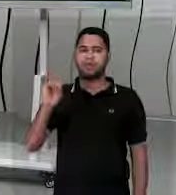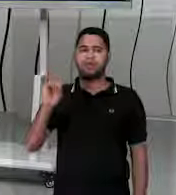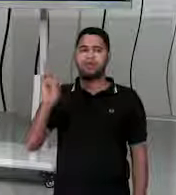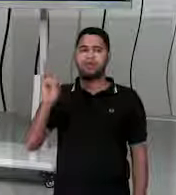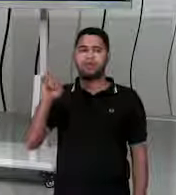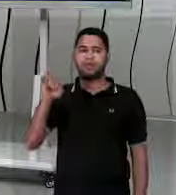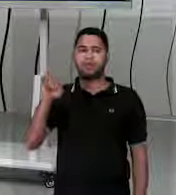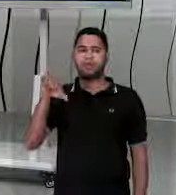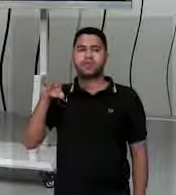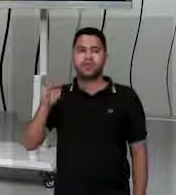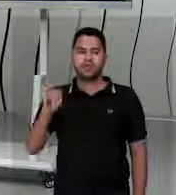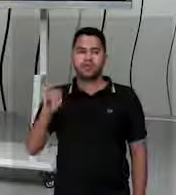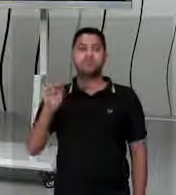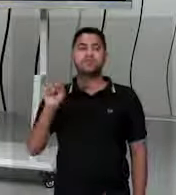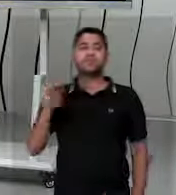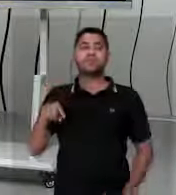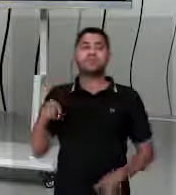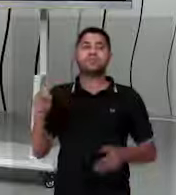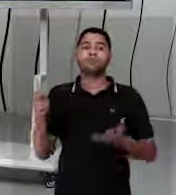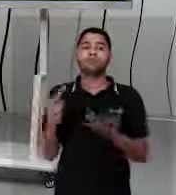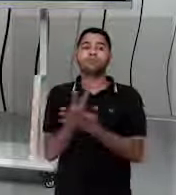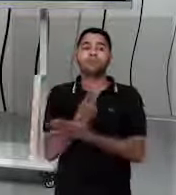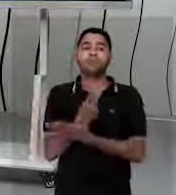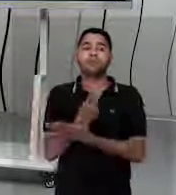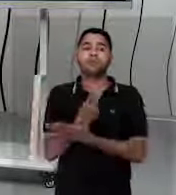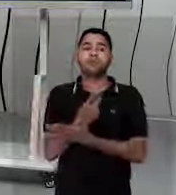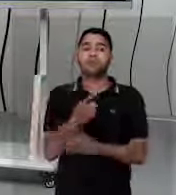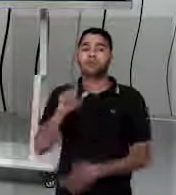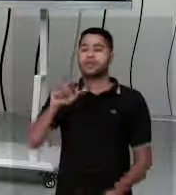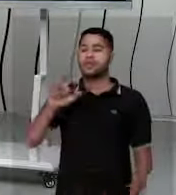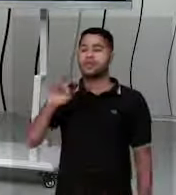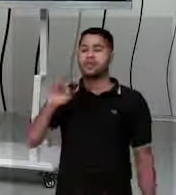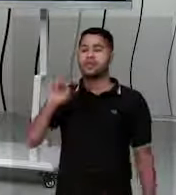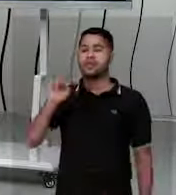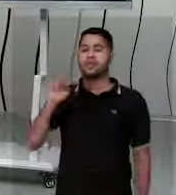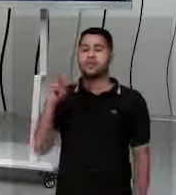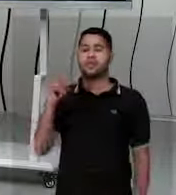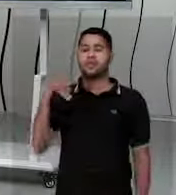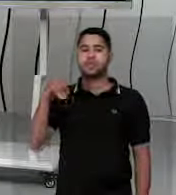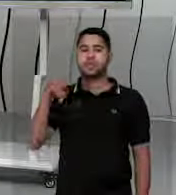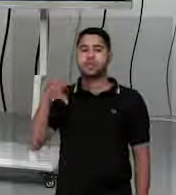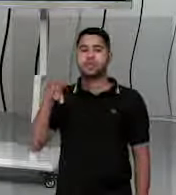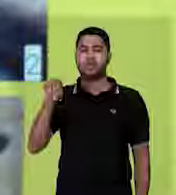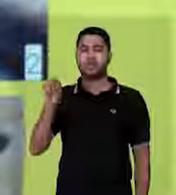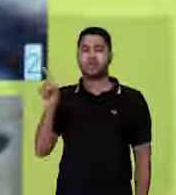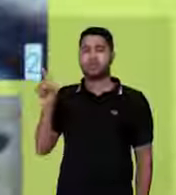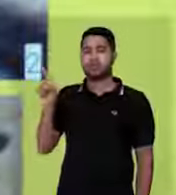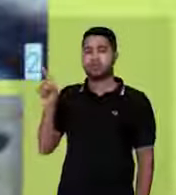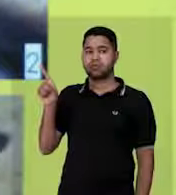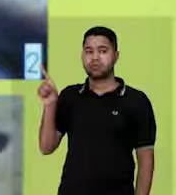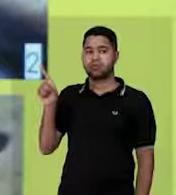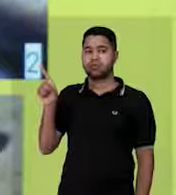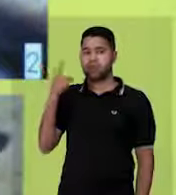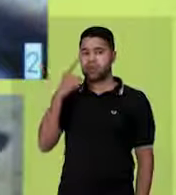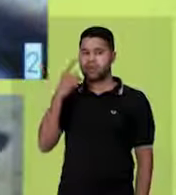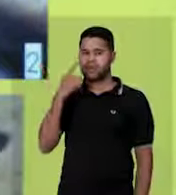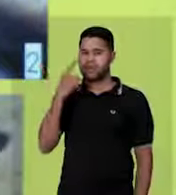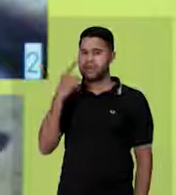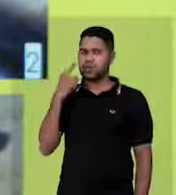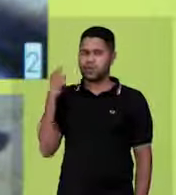causar na leishmaniose cutânea lesões como essa aqui, ó. São lesões